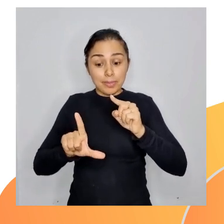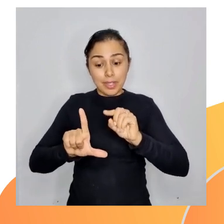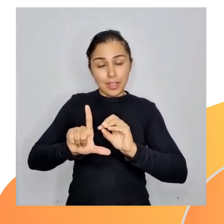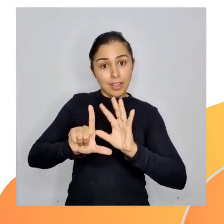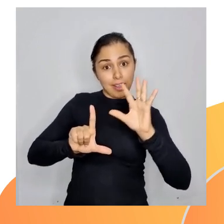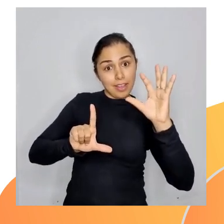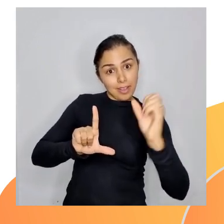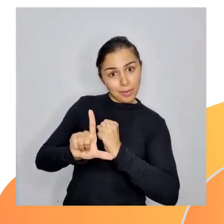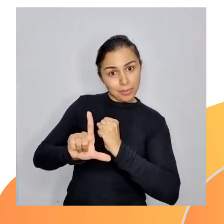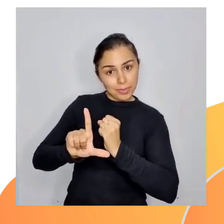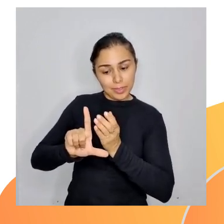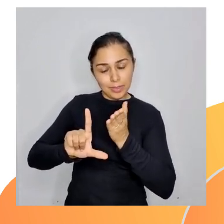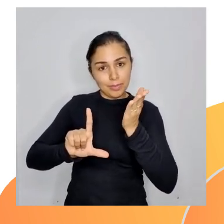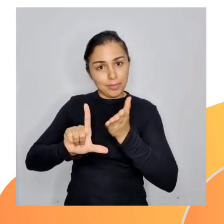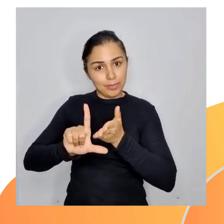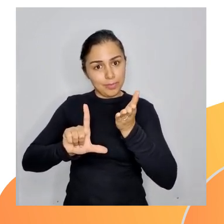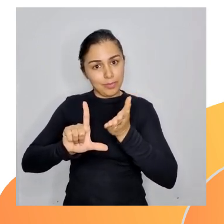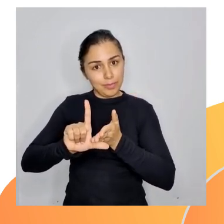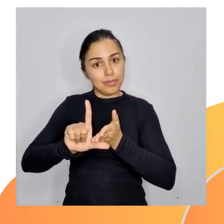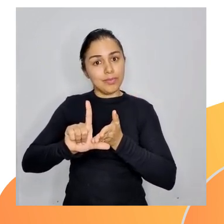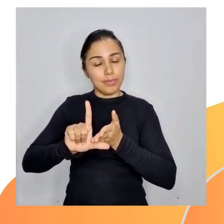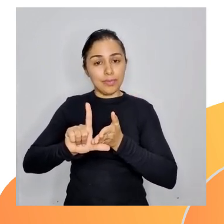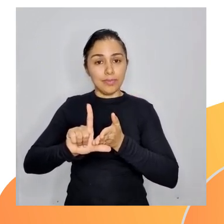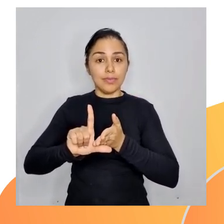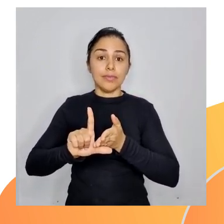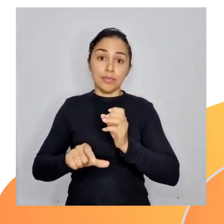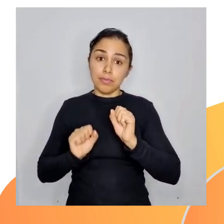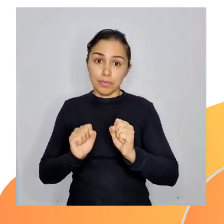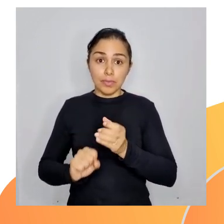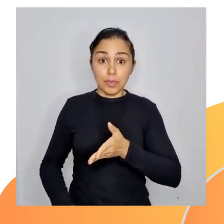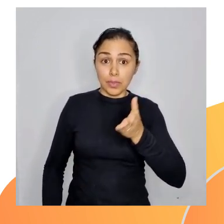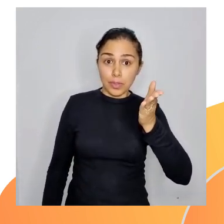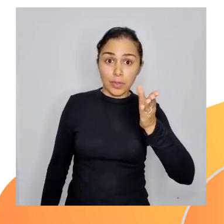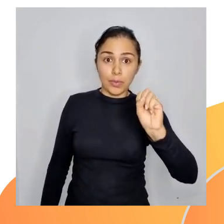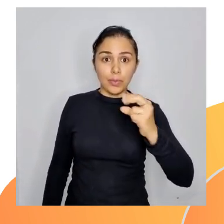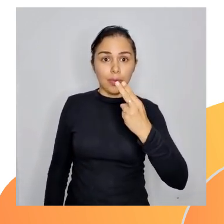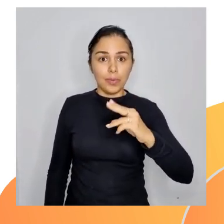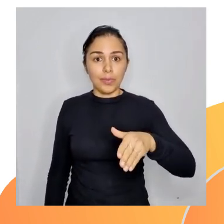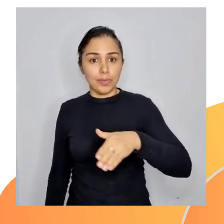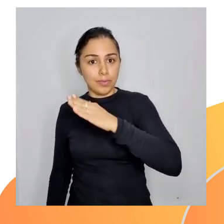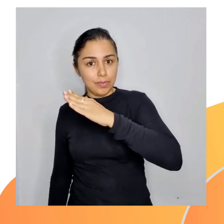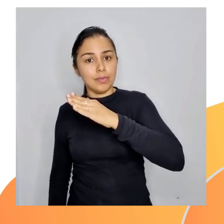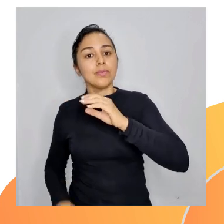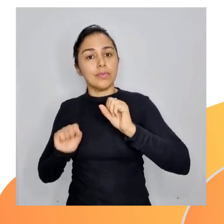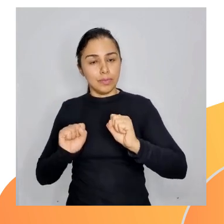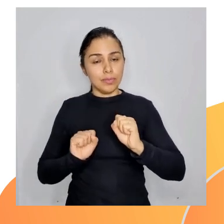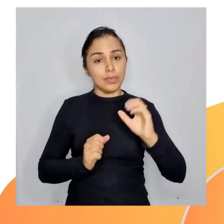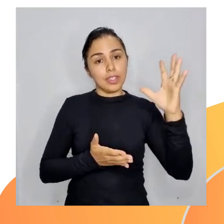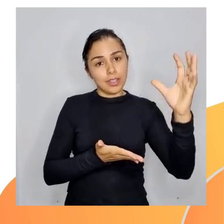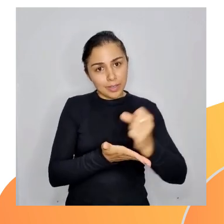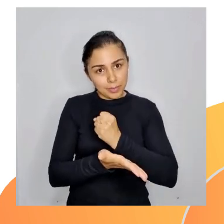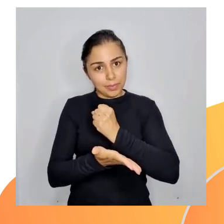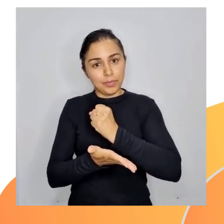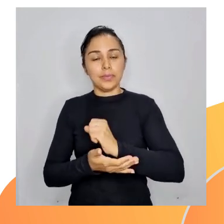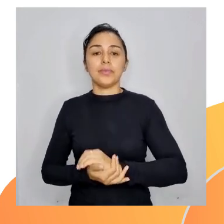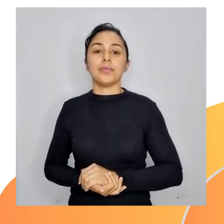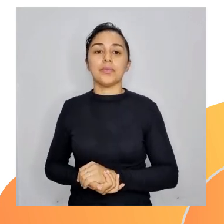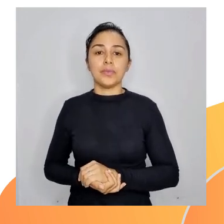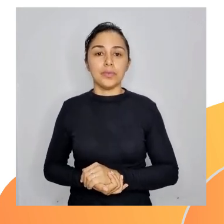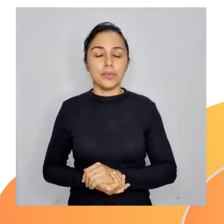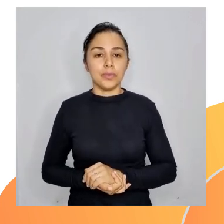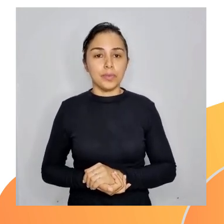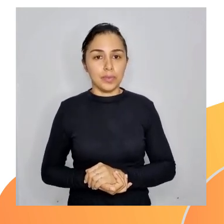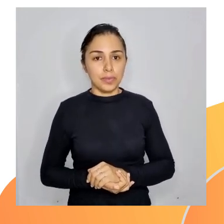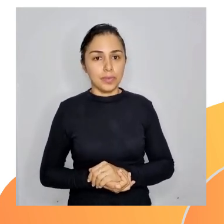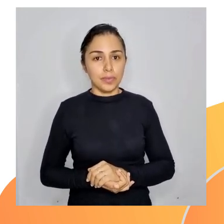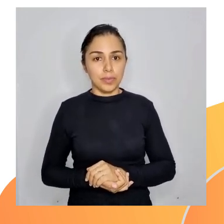diagonal. Tanto para a diagonal esquerda, como para a diagonal direita. Beleza? Entendemos aí um